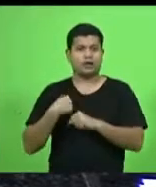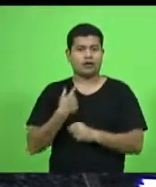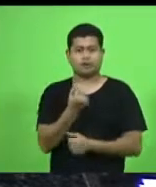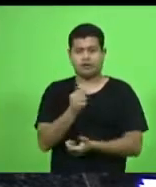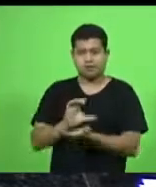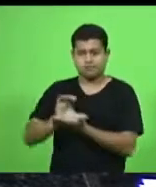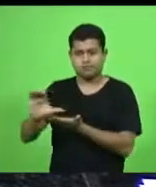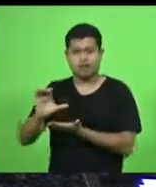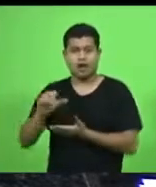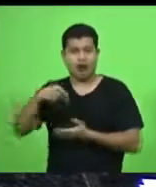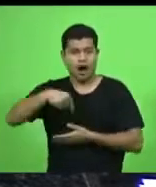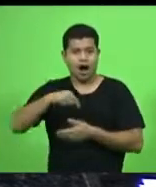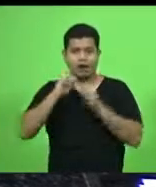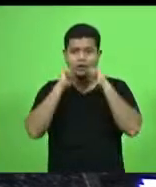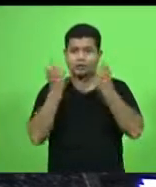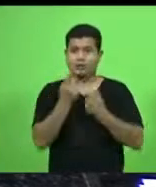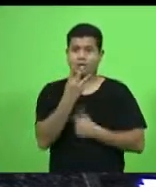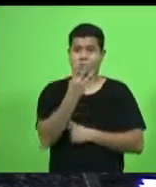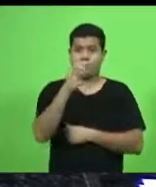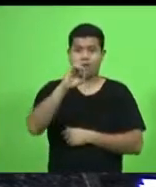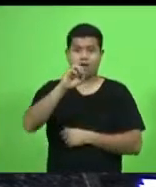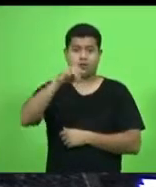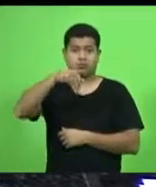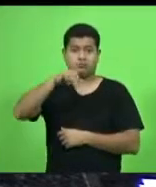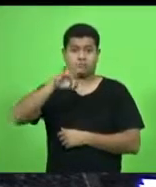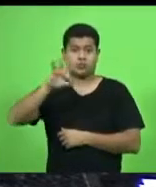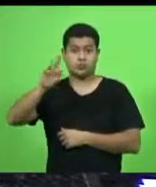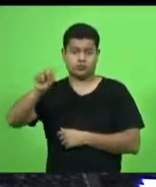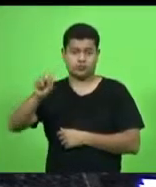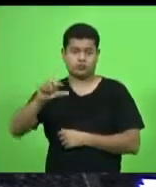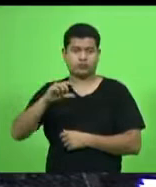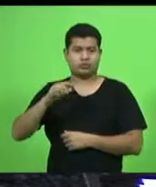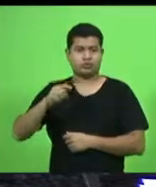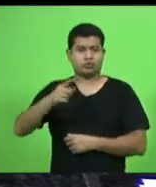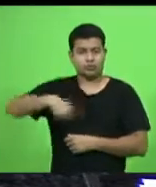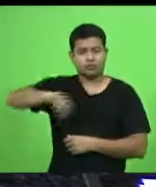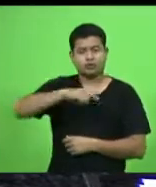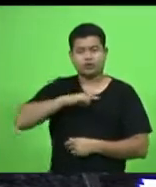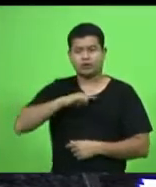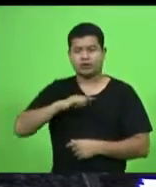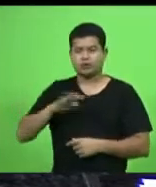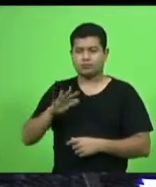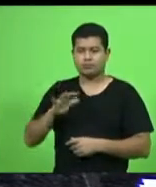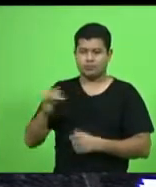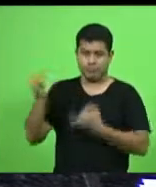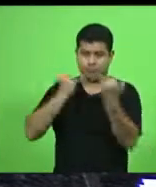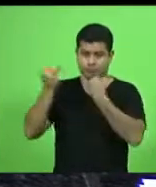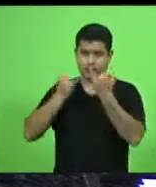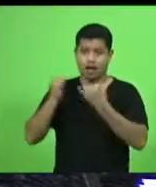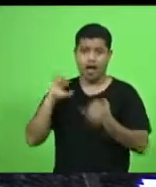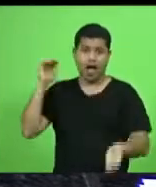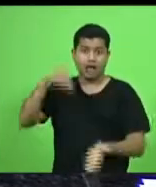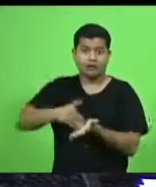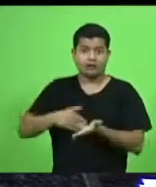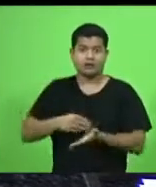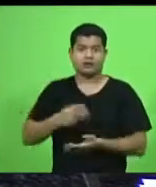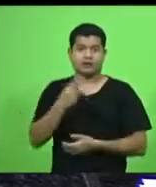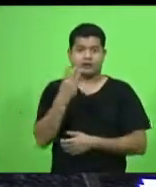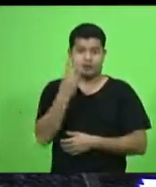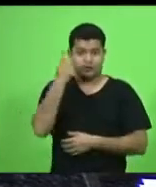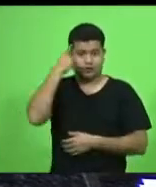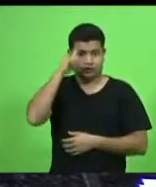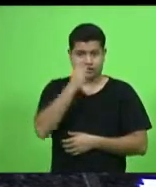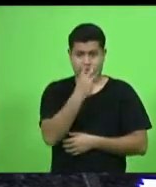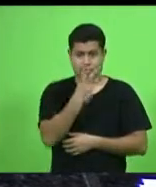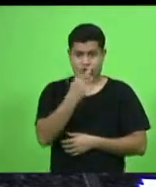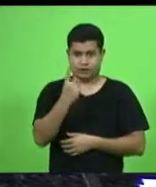Nós temos informação, senhor presidente, senhores deputados, que até 31 de agosto, o governo do